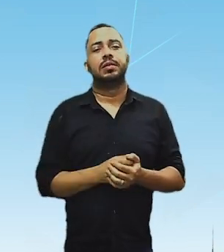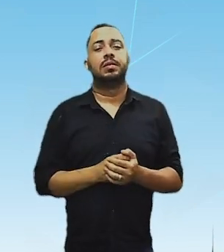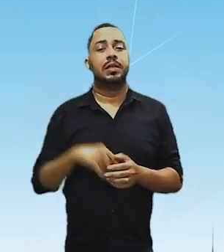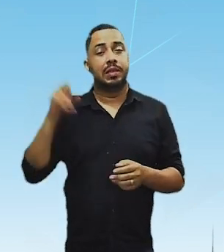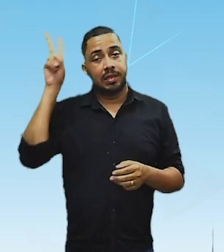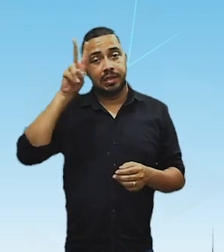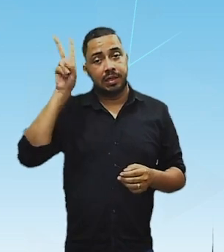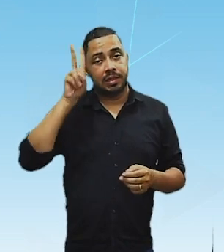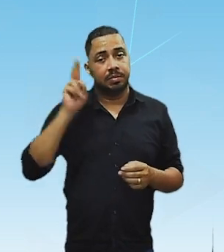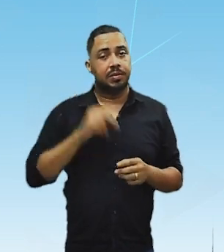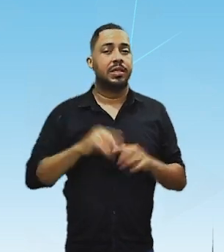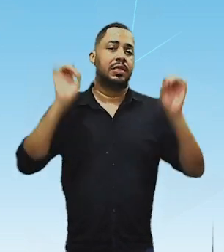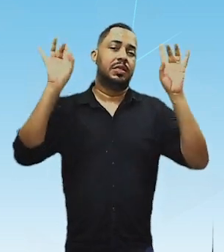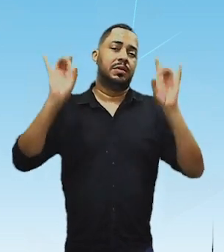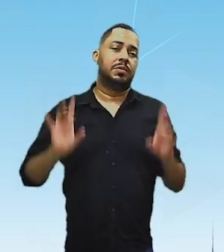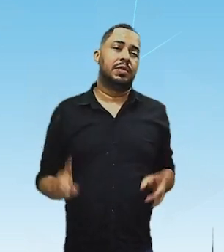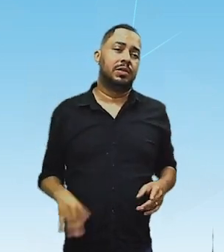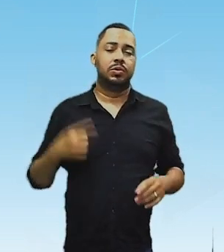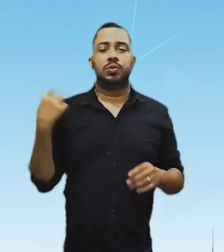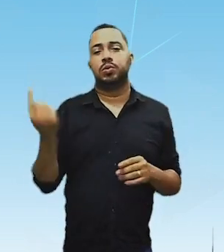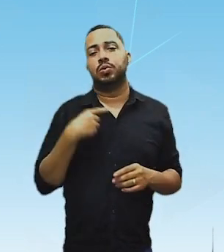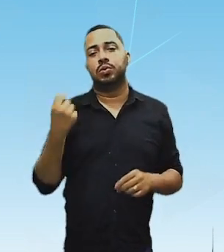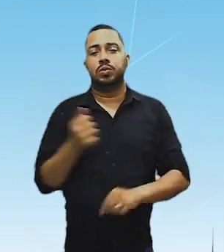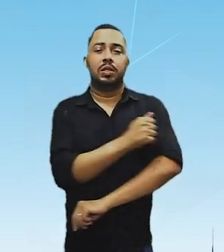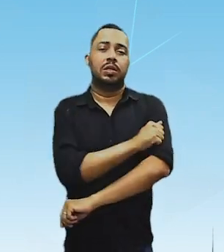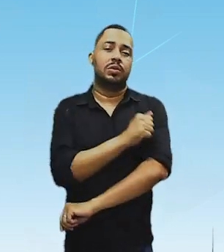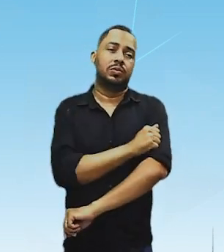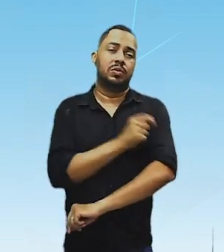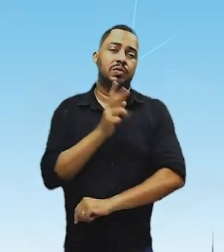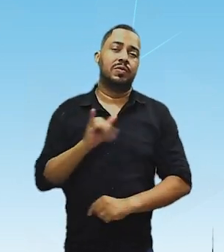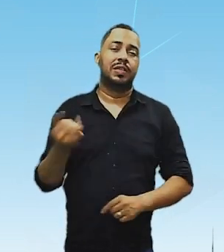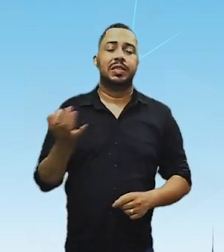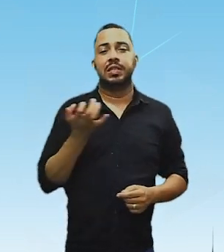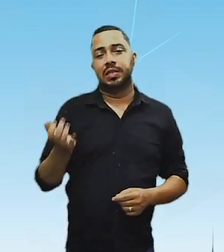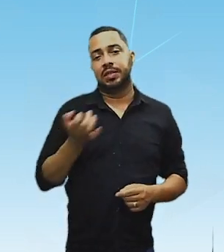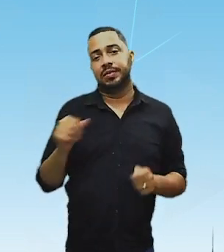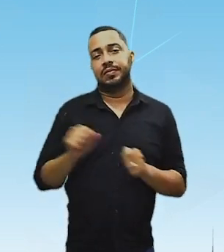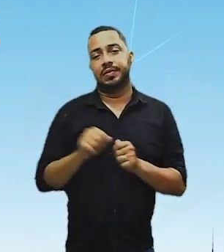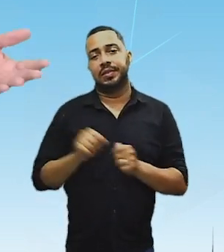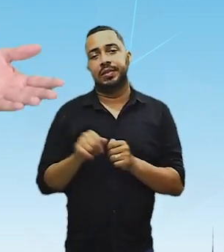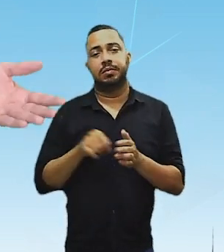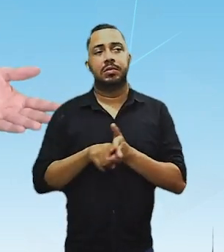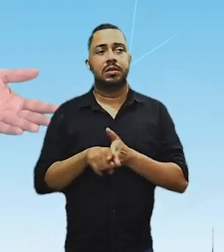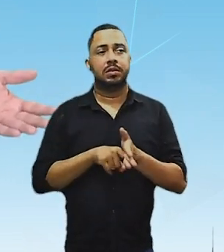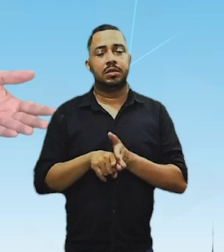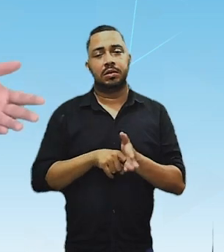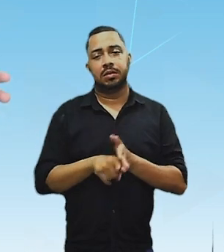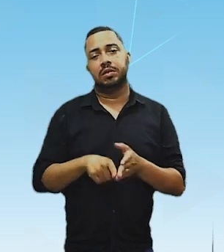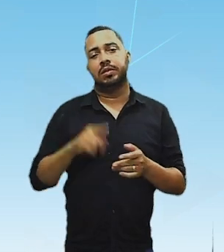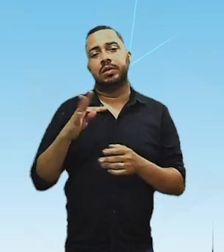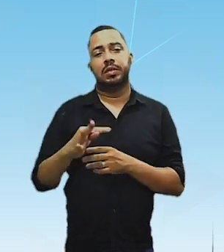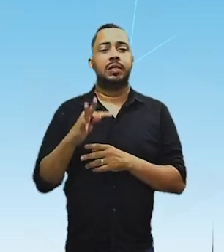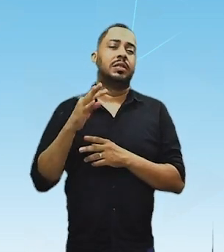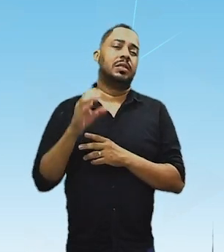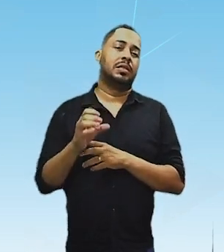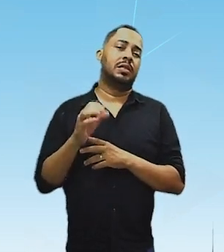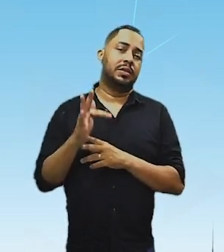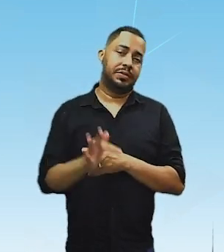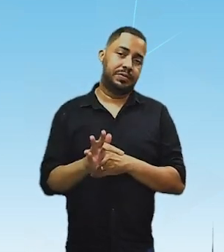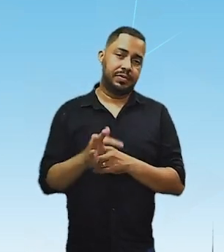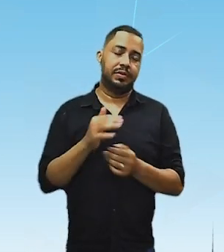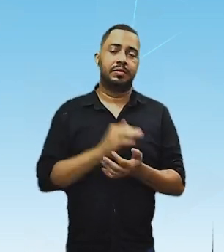Lembrem-se, em especial, os nossos estudantes que vão querer, no caso, fazer uma pesquisa do seu TCF em